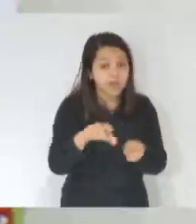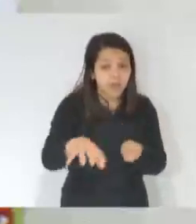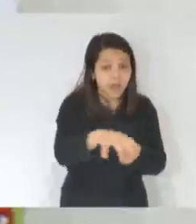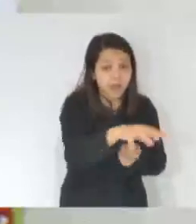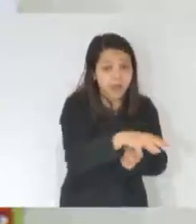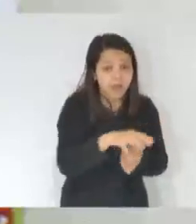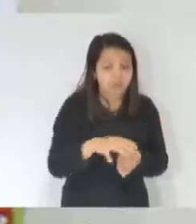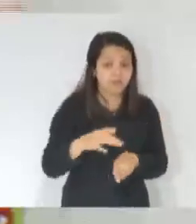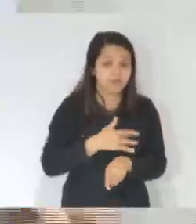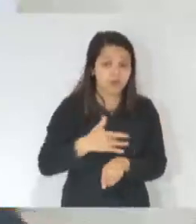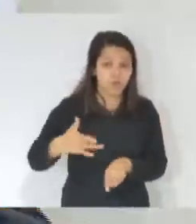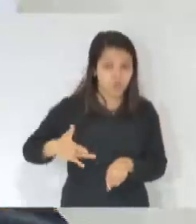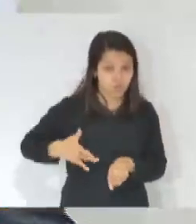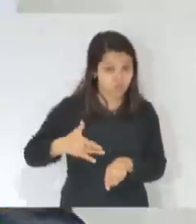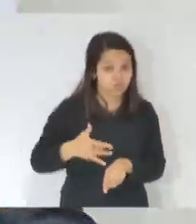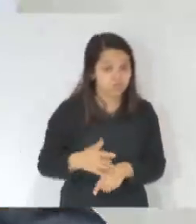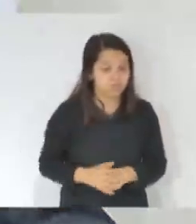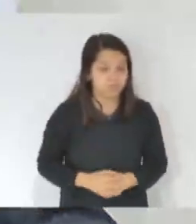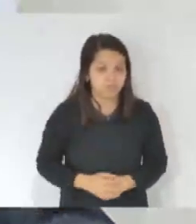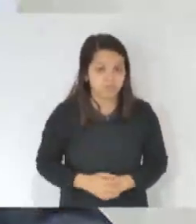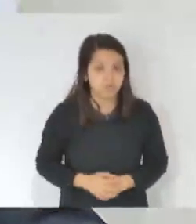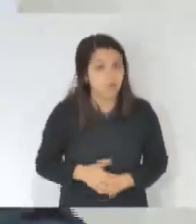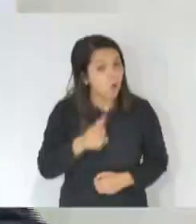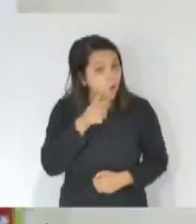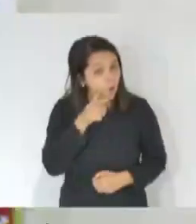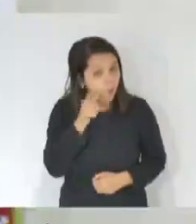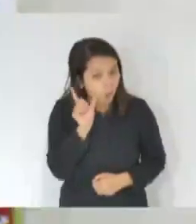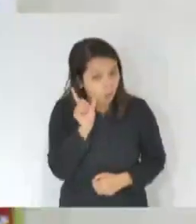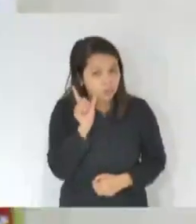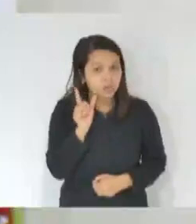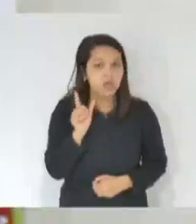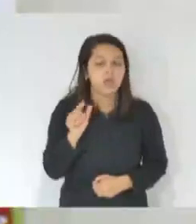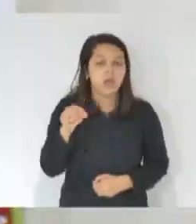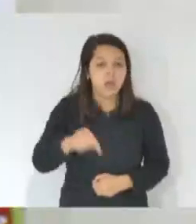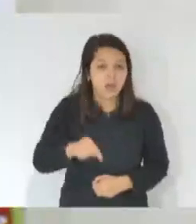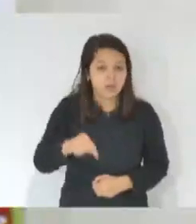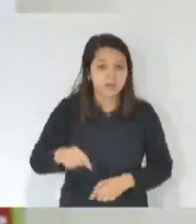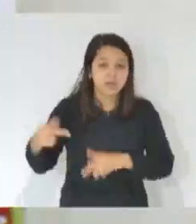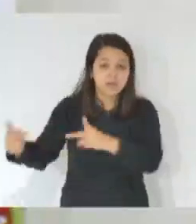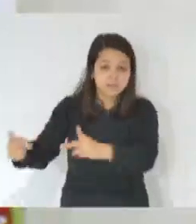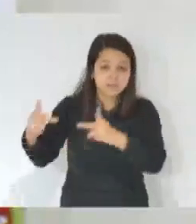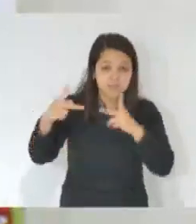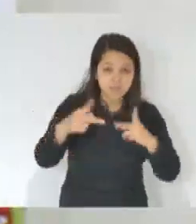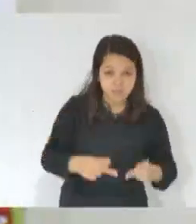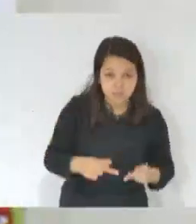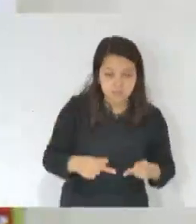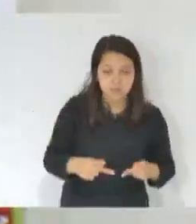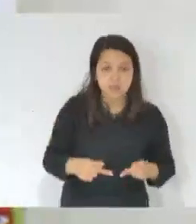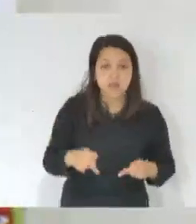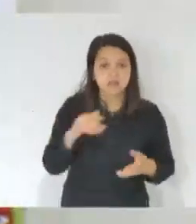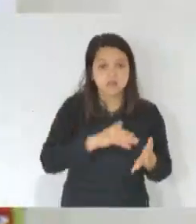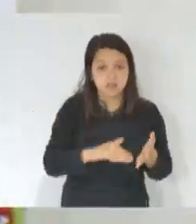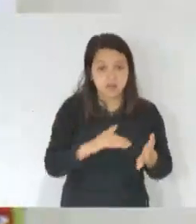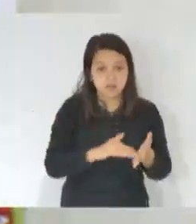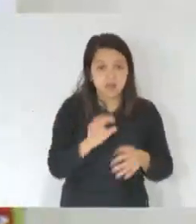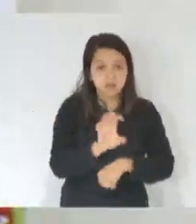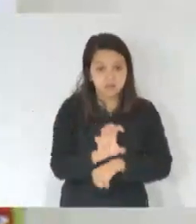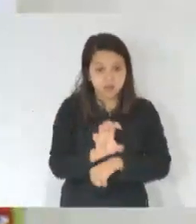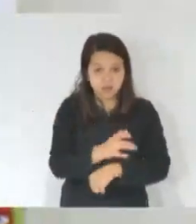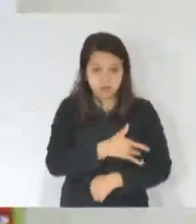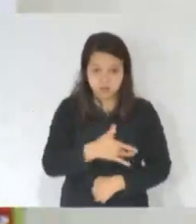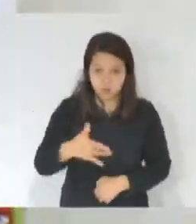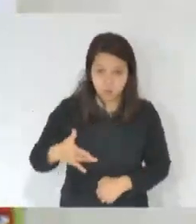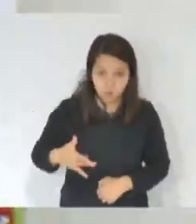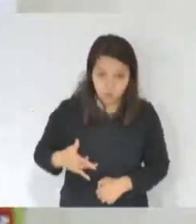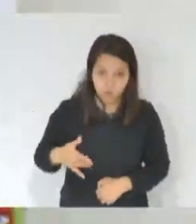Nós estávamos aqui, recebemos a visita do secretário de Estado da Saúde, em que fez